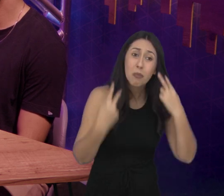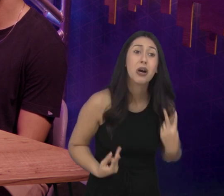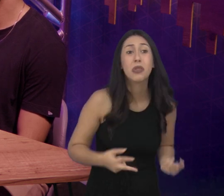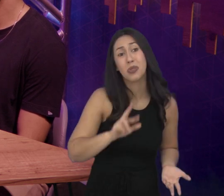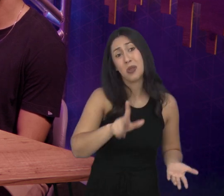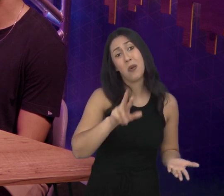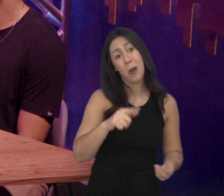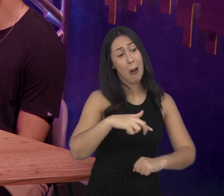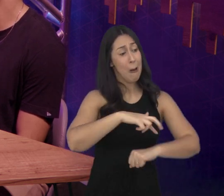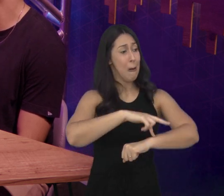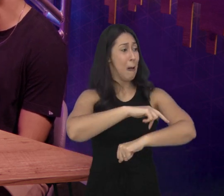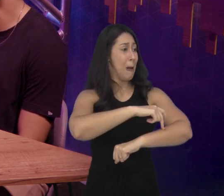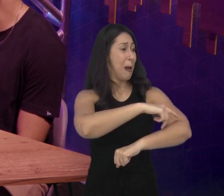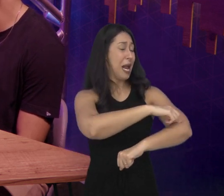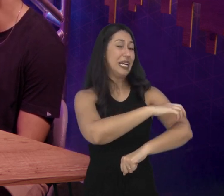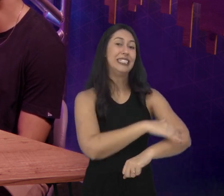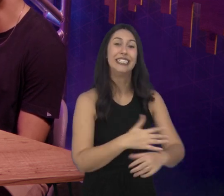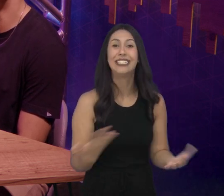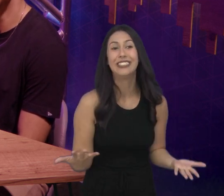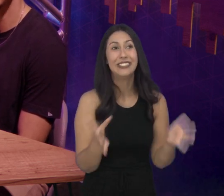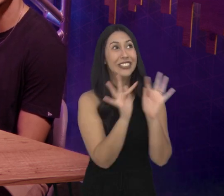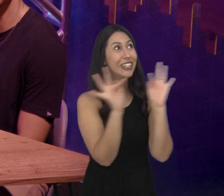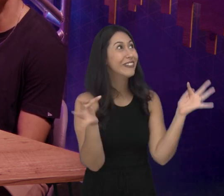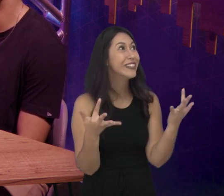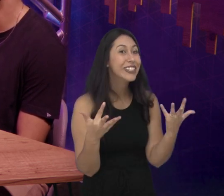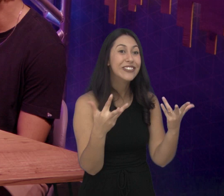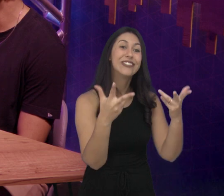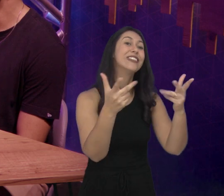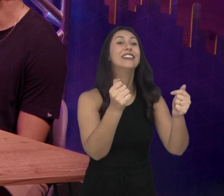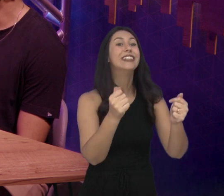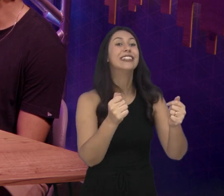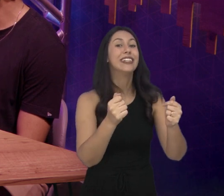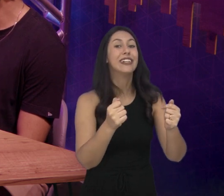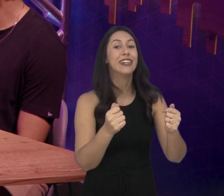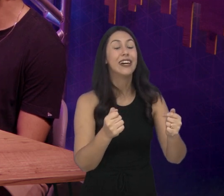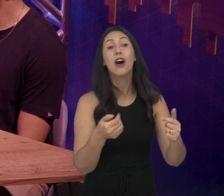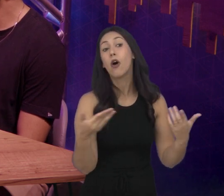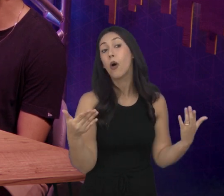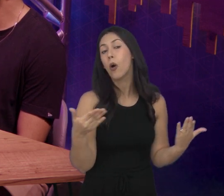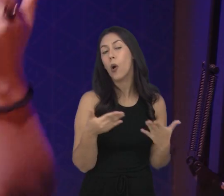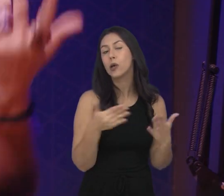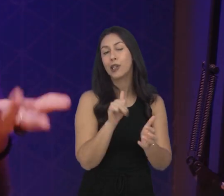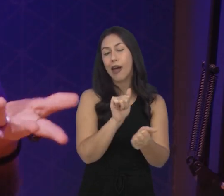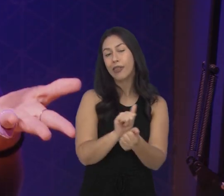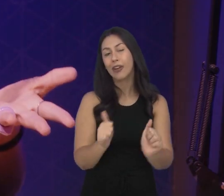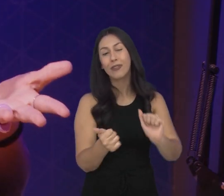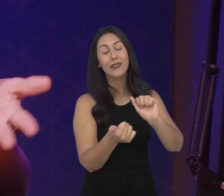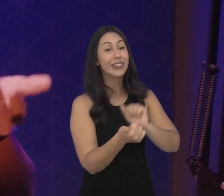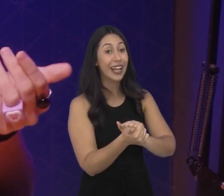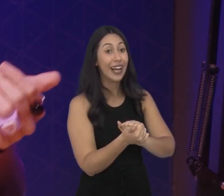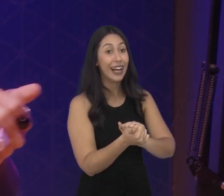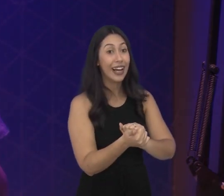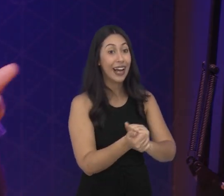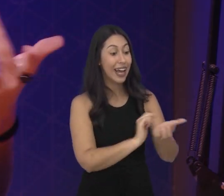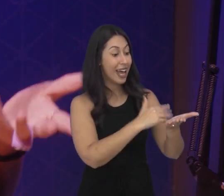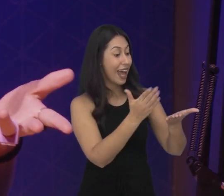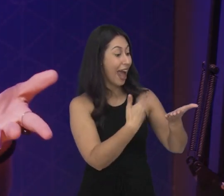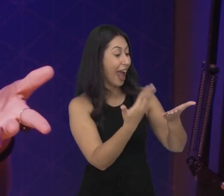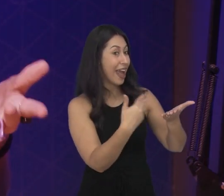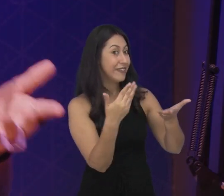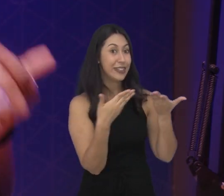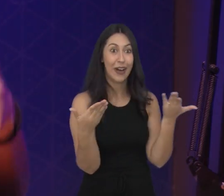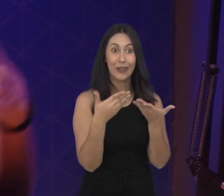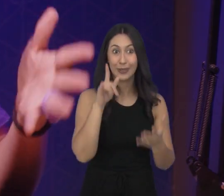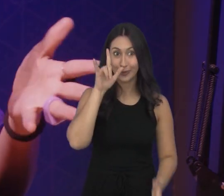gente, querida, elas são modelo. Tipo, é uma frase incrível que eu acho que retrata bem essa questão de... Eu acho que talvez hoje a gente possa trocar Instagram